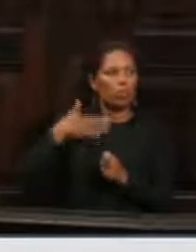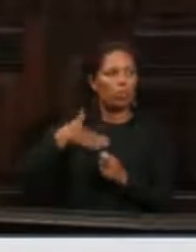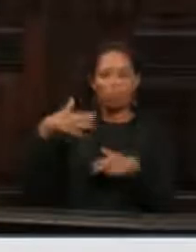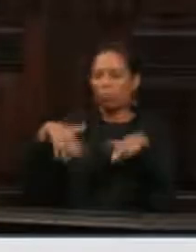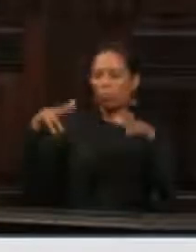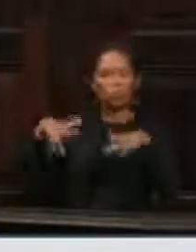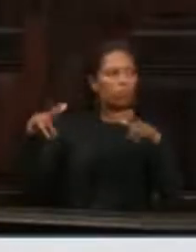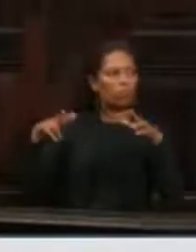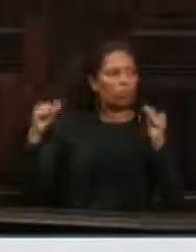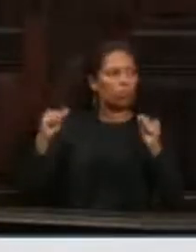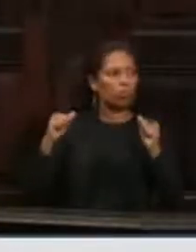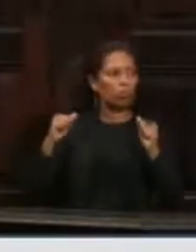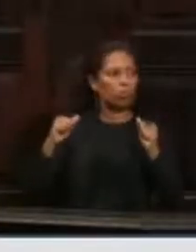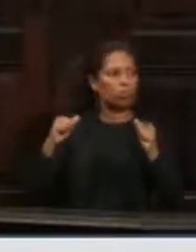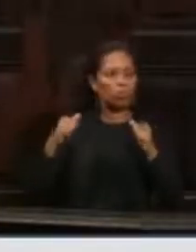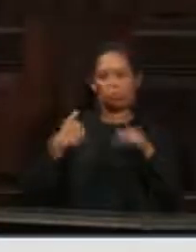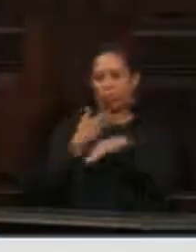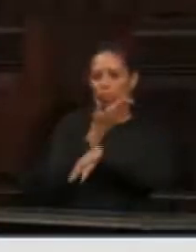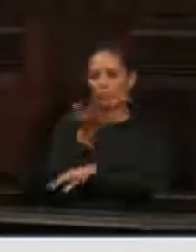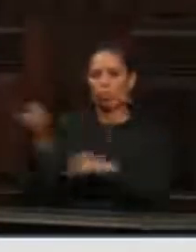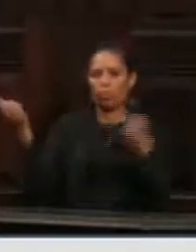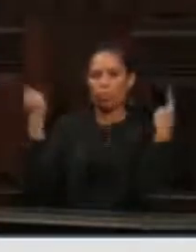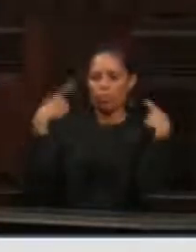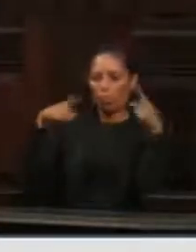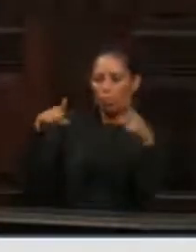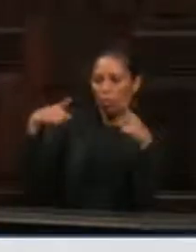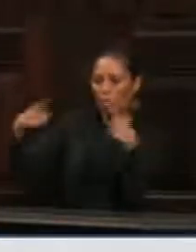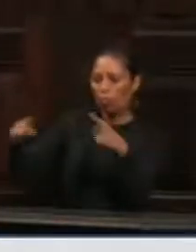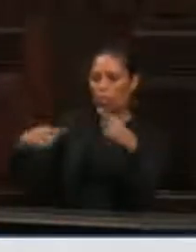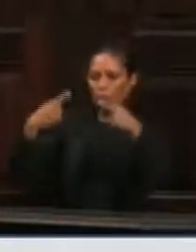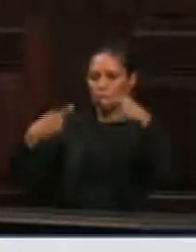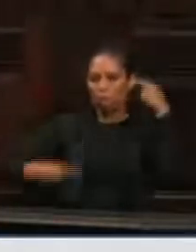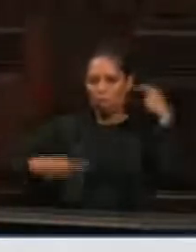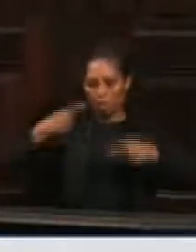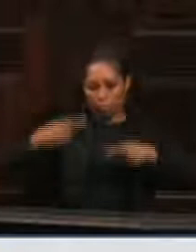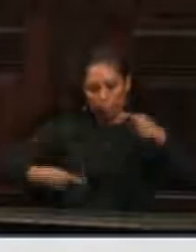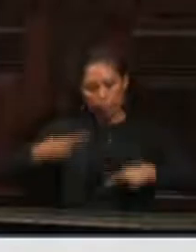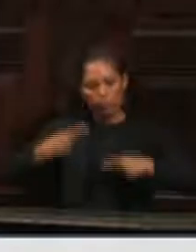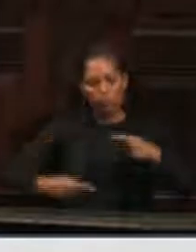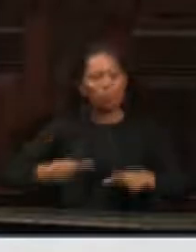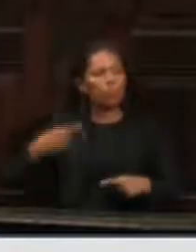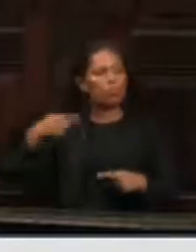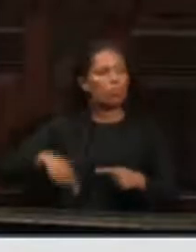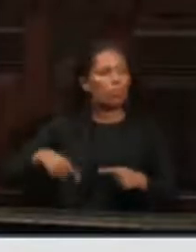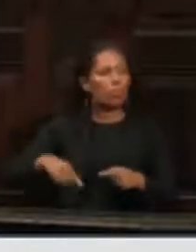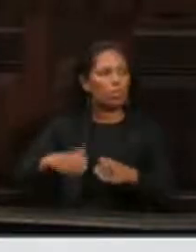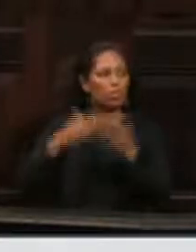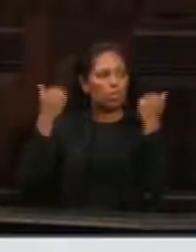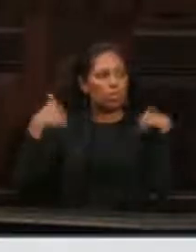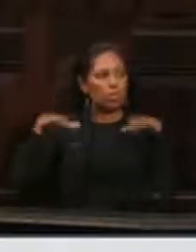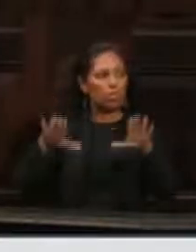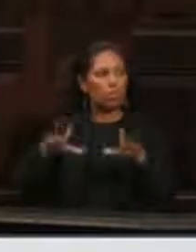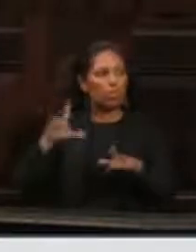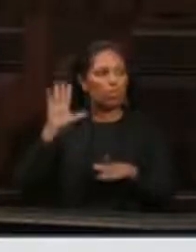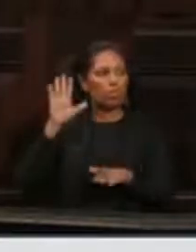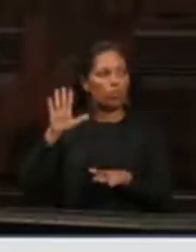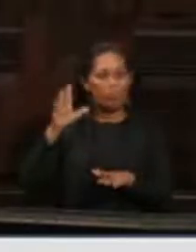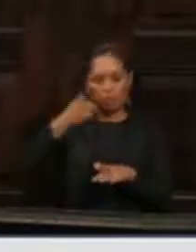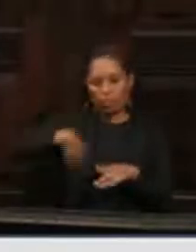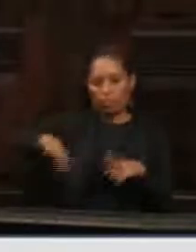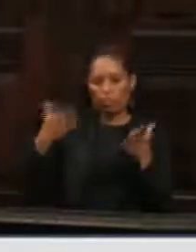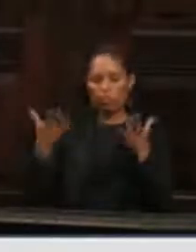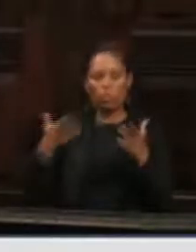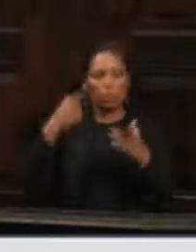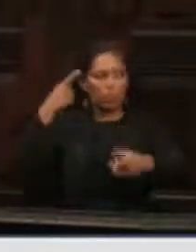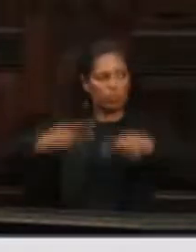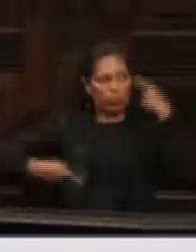alguma o meu objetivo de criminalizar a política como é feito pelos órgãos de imprensa, que a gente sabe muito bem, mas a gente levantar o debate,